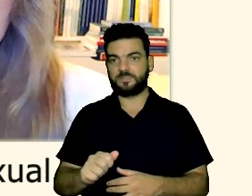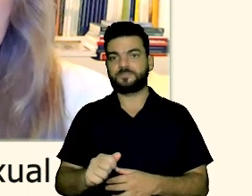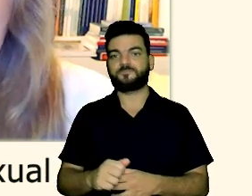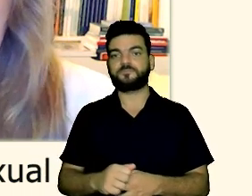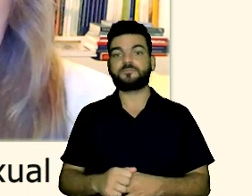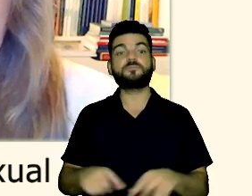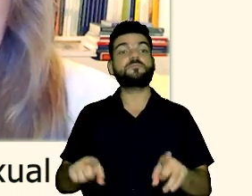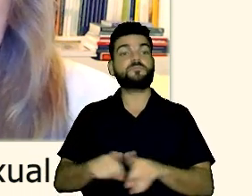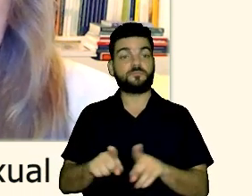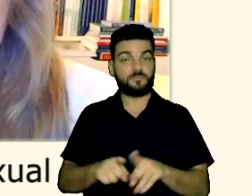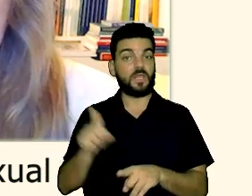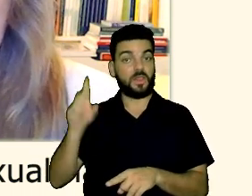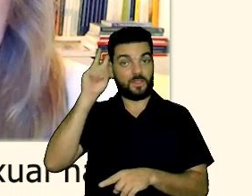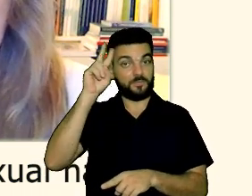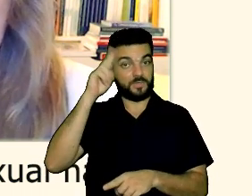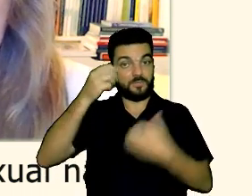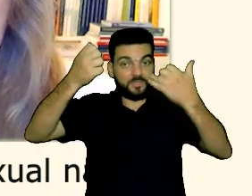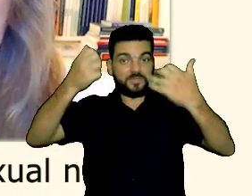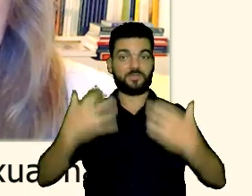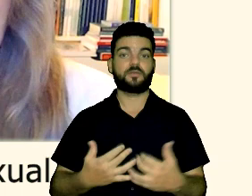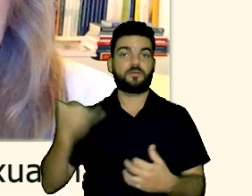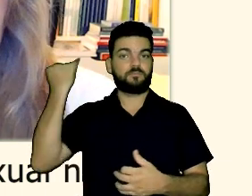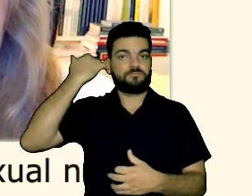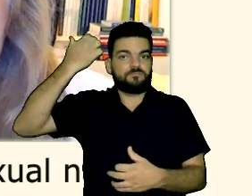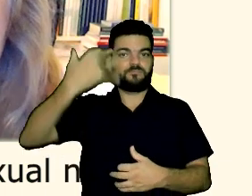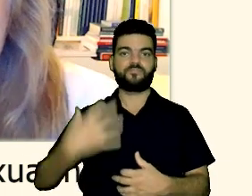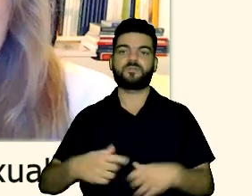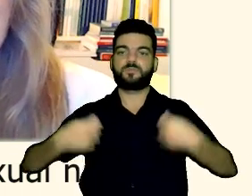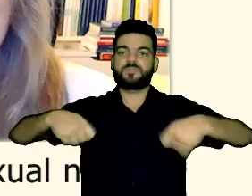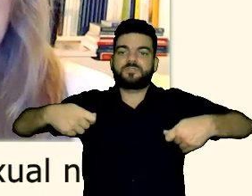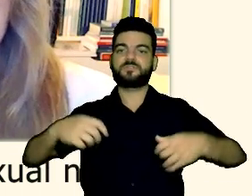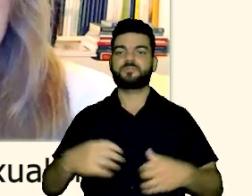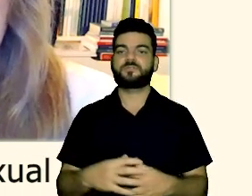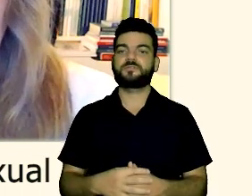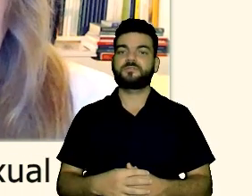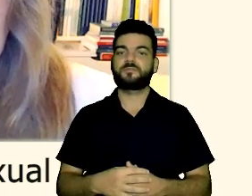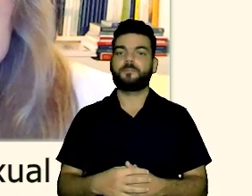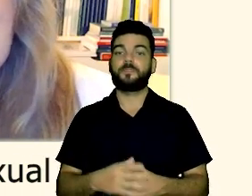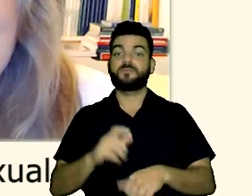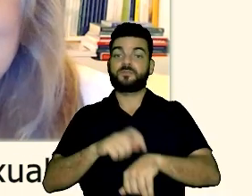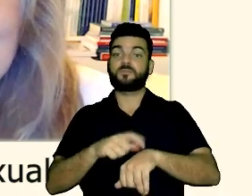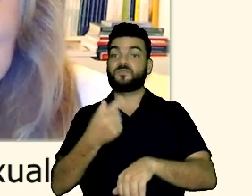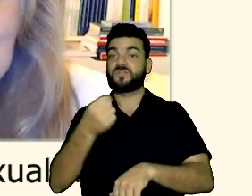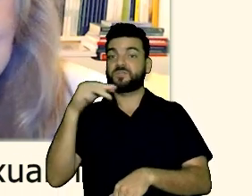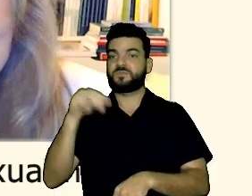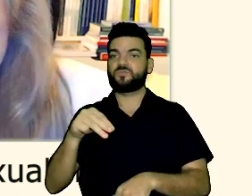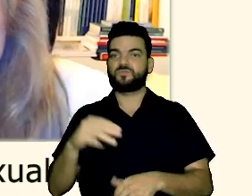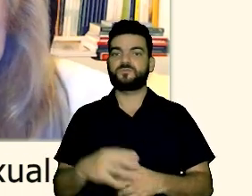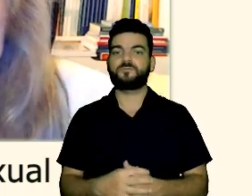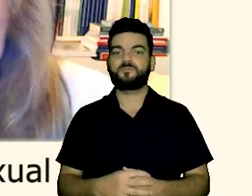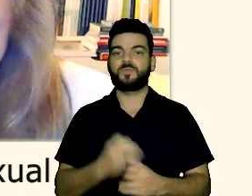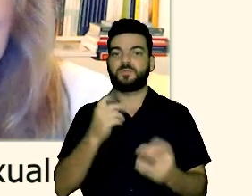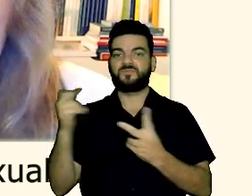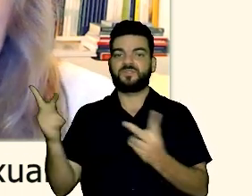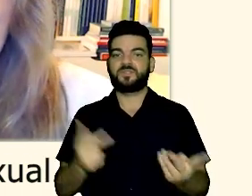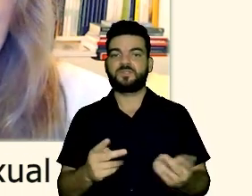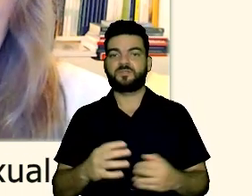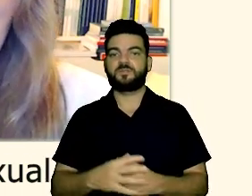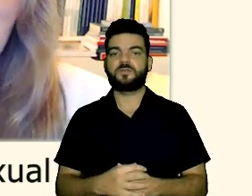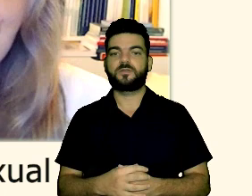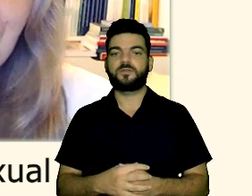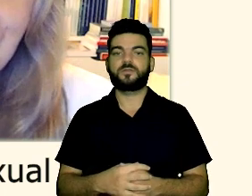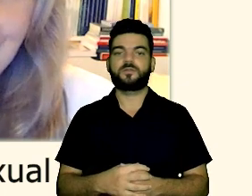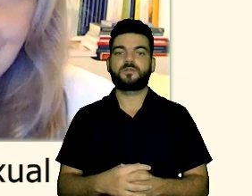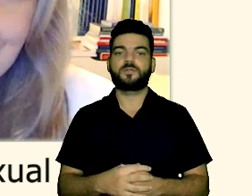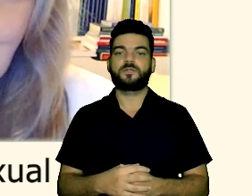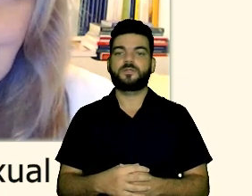sua e pelo prazo de 20 minutos. Seja bem-vinda, doutora Luciana. Muito obrigada, doutora Thais Vargas. Eu